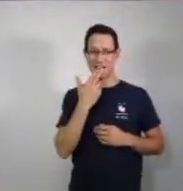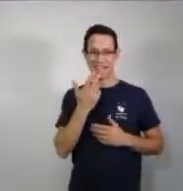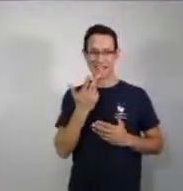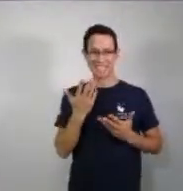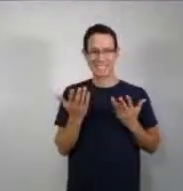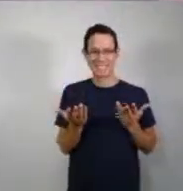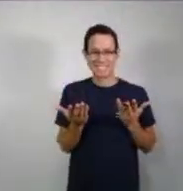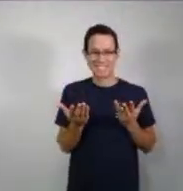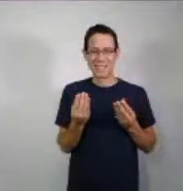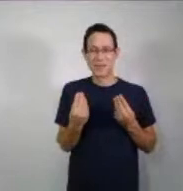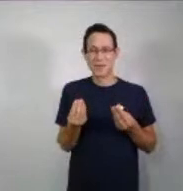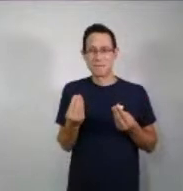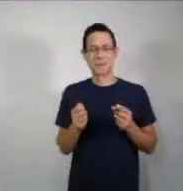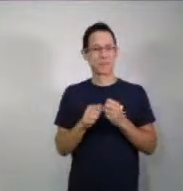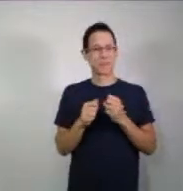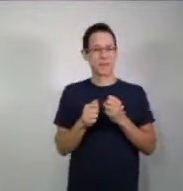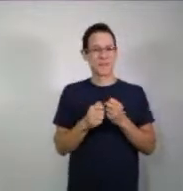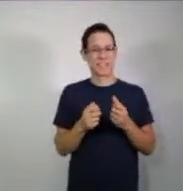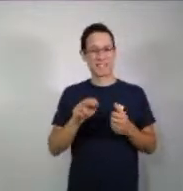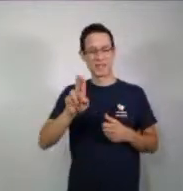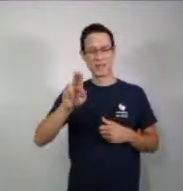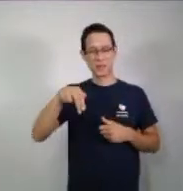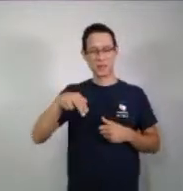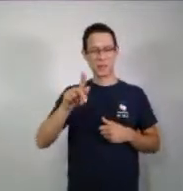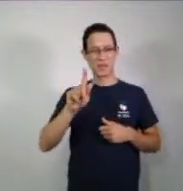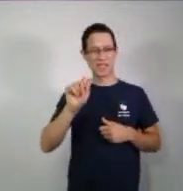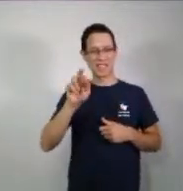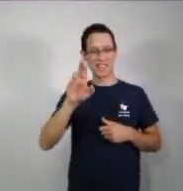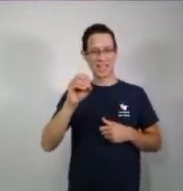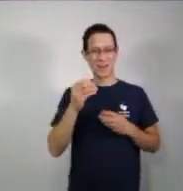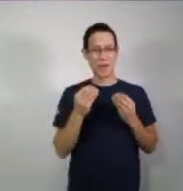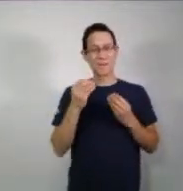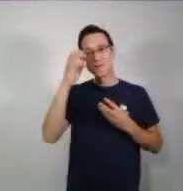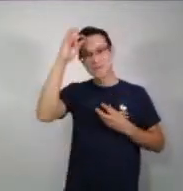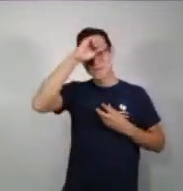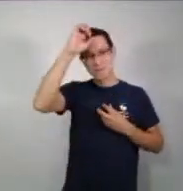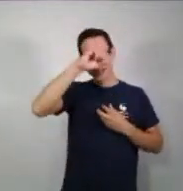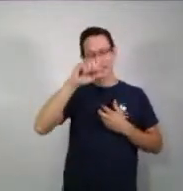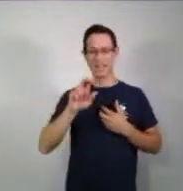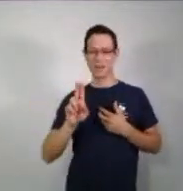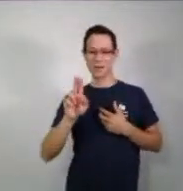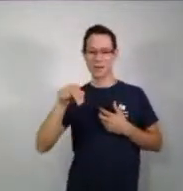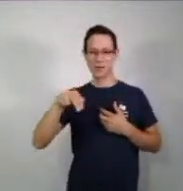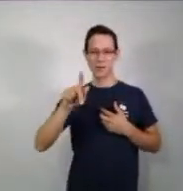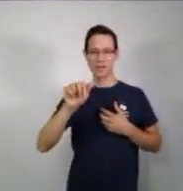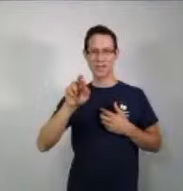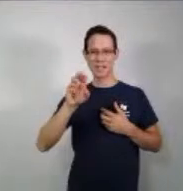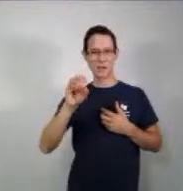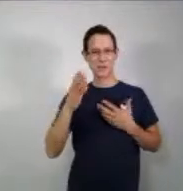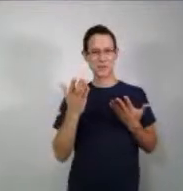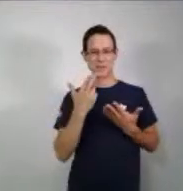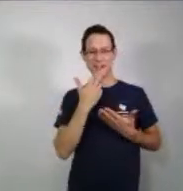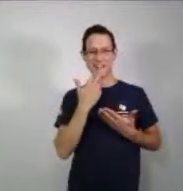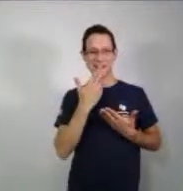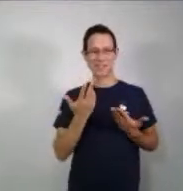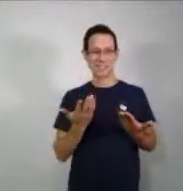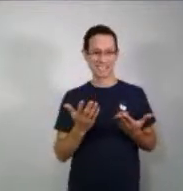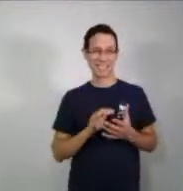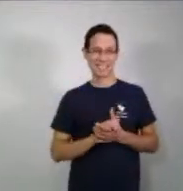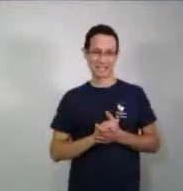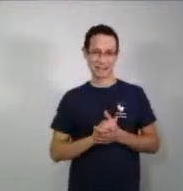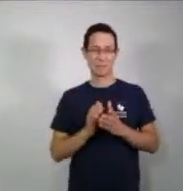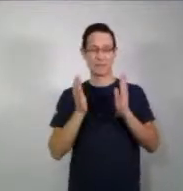né, não falava húngaro, não ia aprender húngaro, né, naquela altura. Só que, como ele já